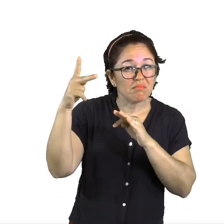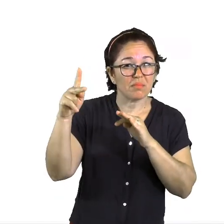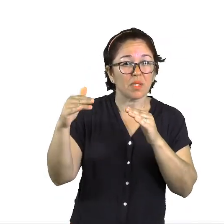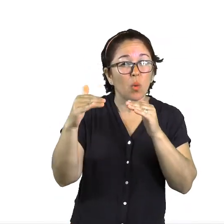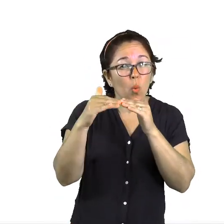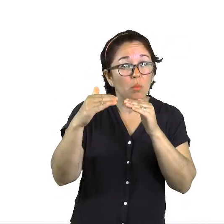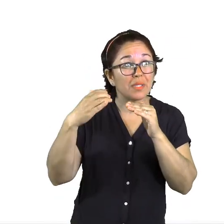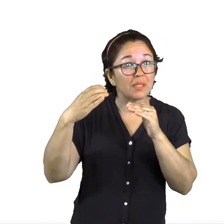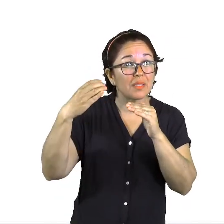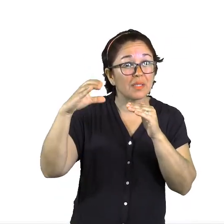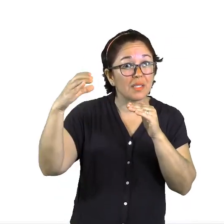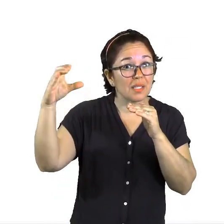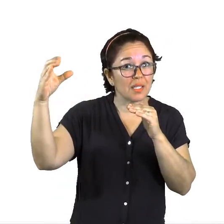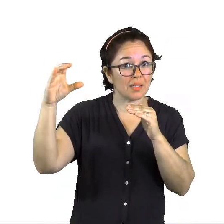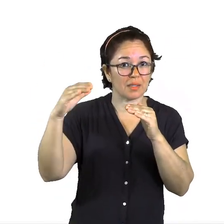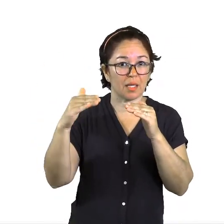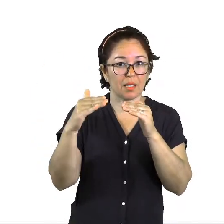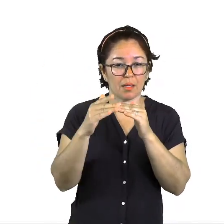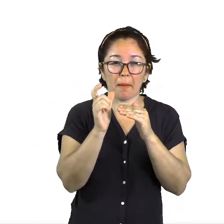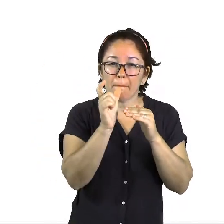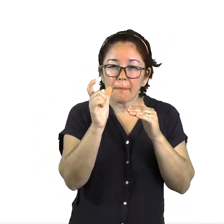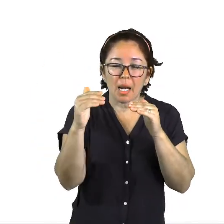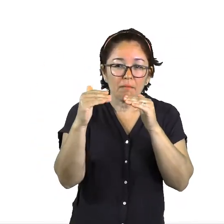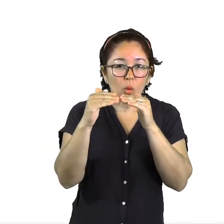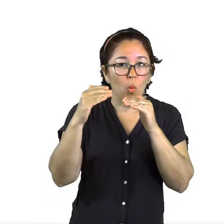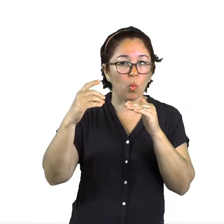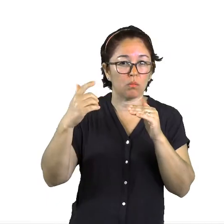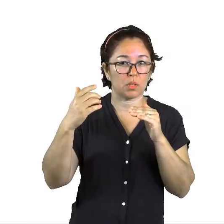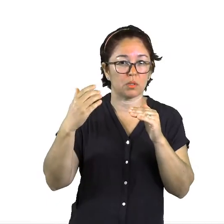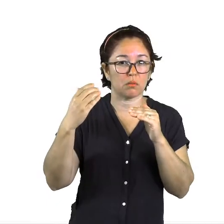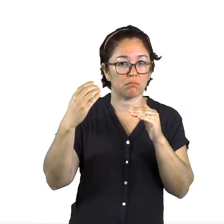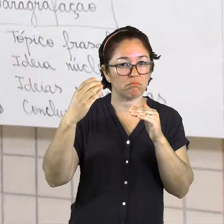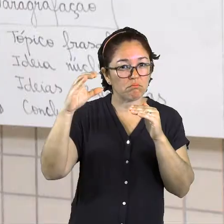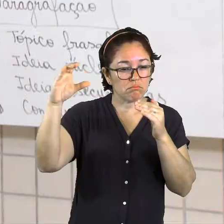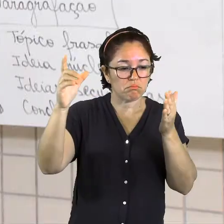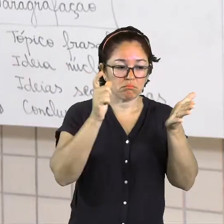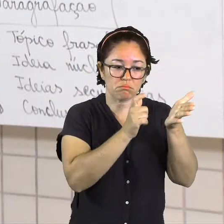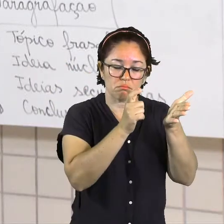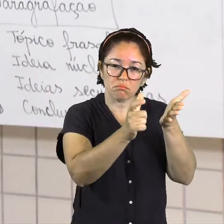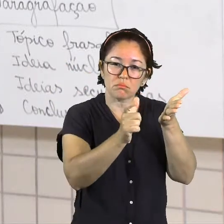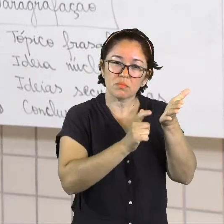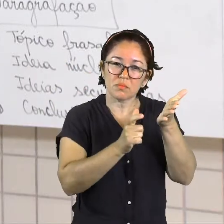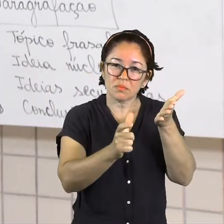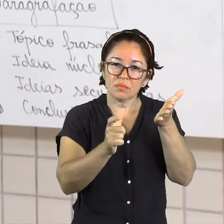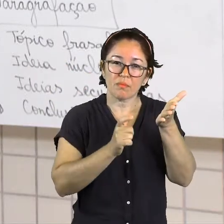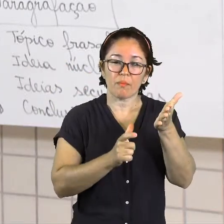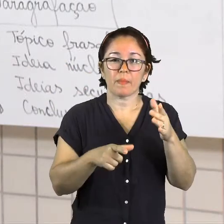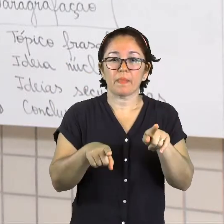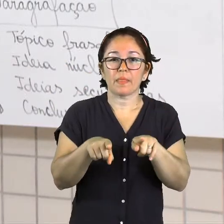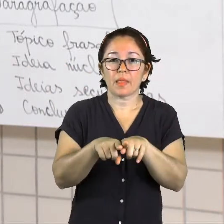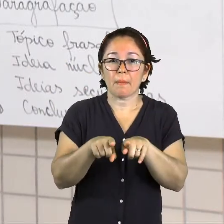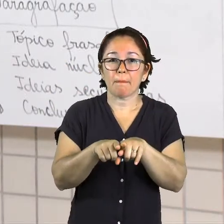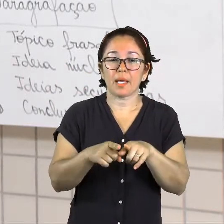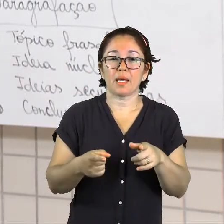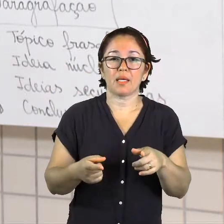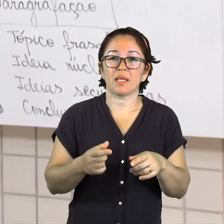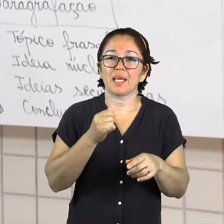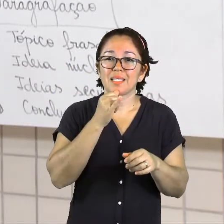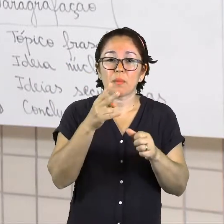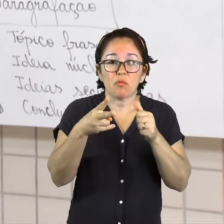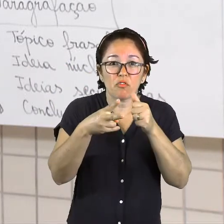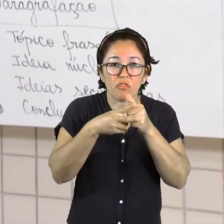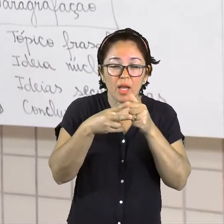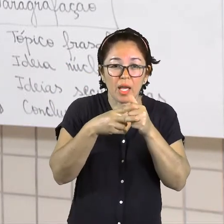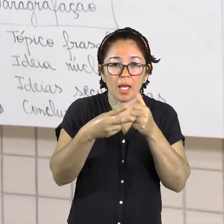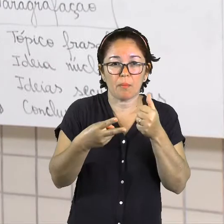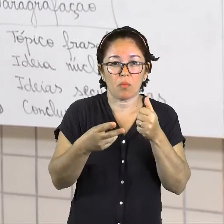ainda verbos predominantes no presente do indicativo. Por quê? Porque ele vai dar uma informação em tempo real, né? Quando você lê